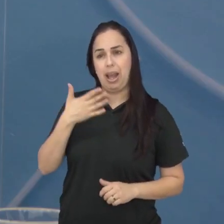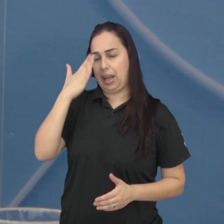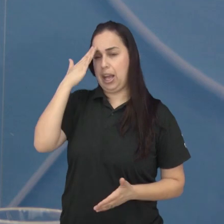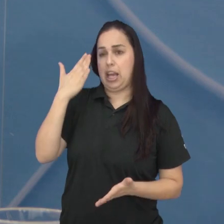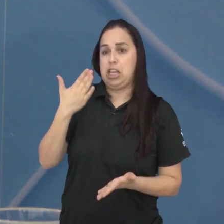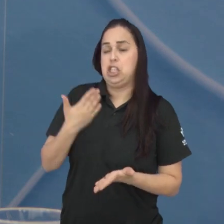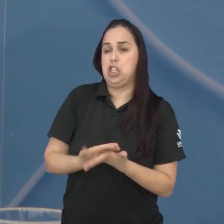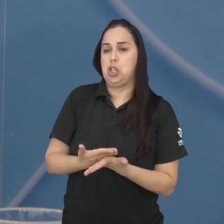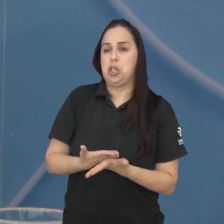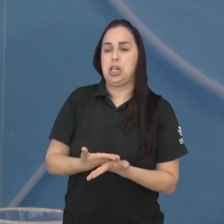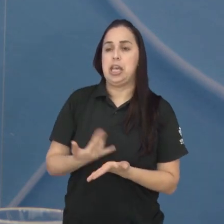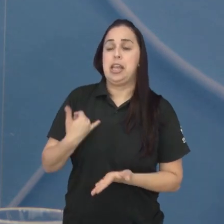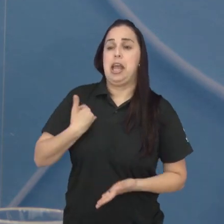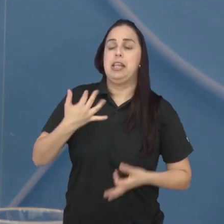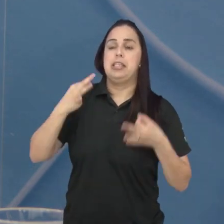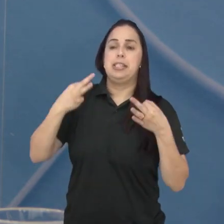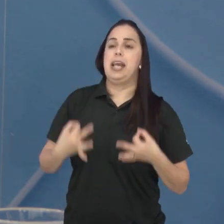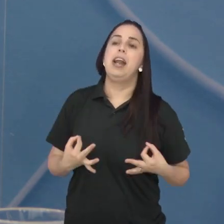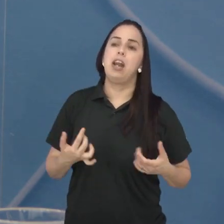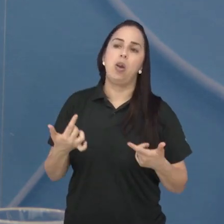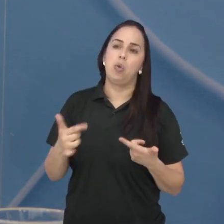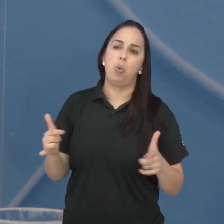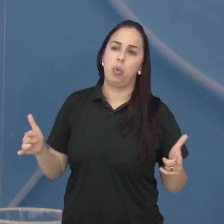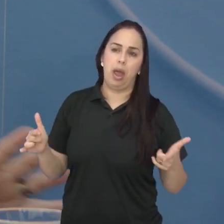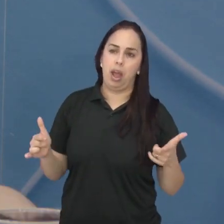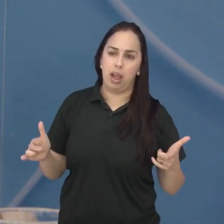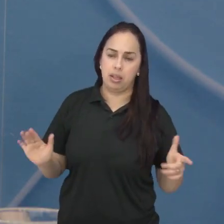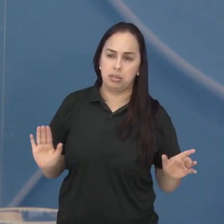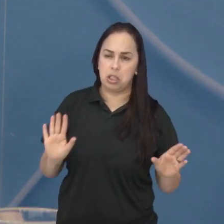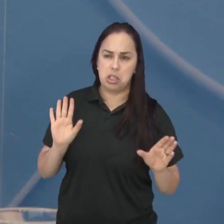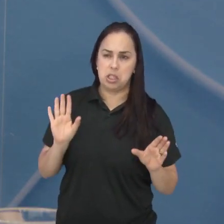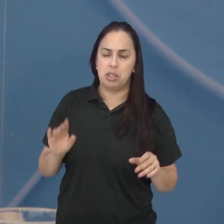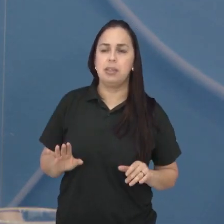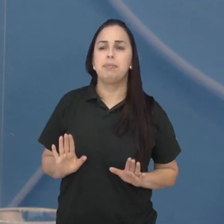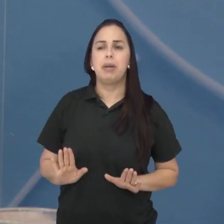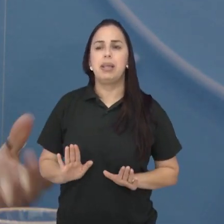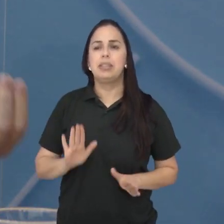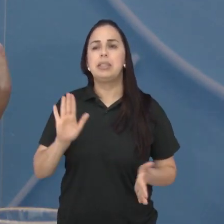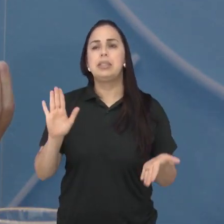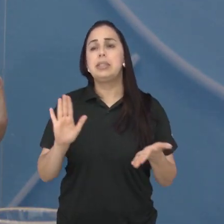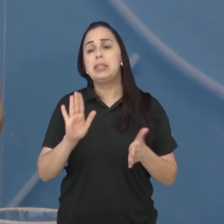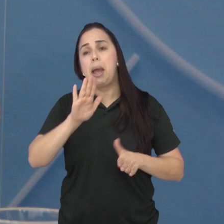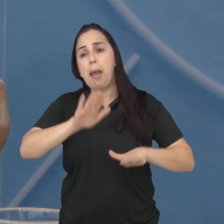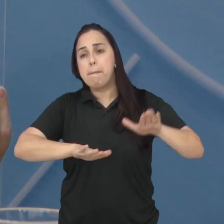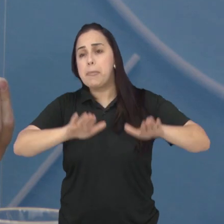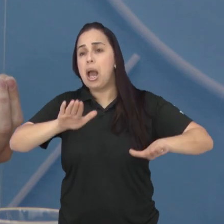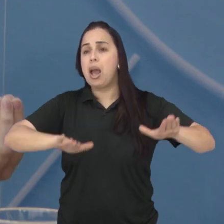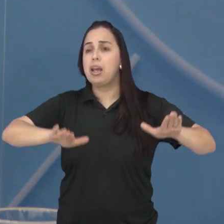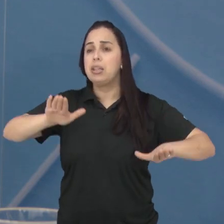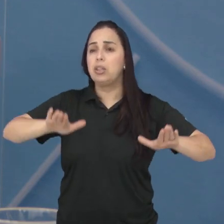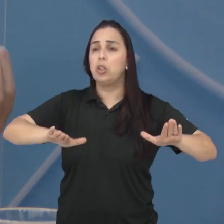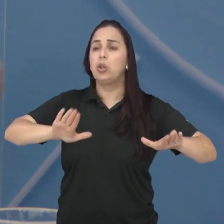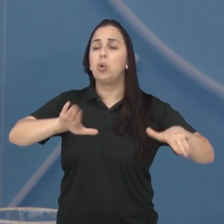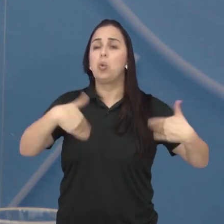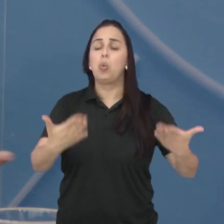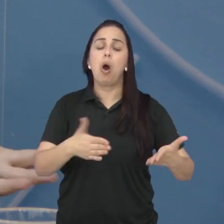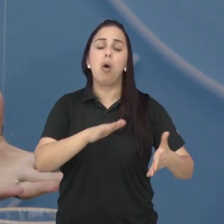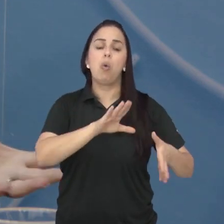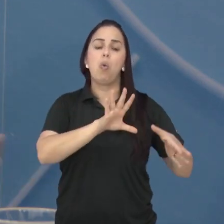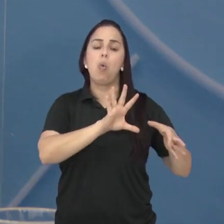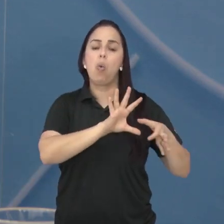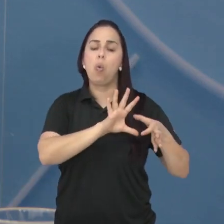não vai ter uma idade basicamente assim resumida, né? Vai depender muito do contexto